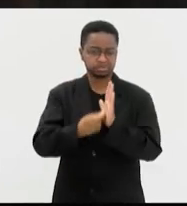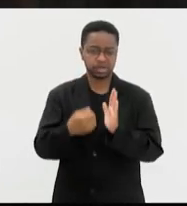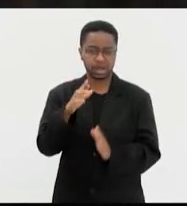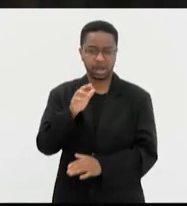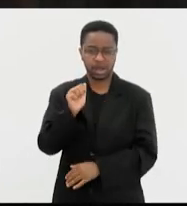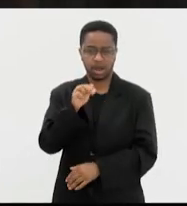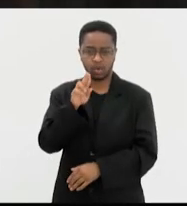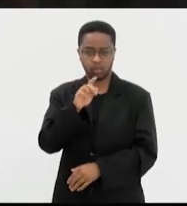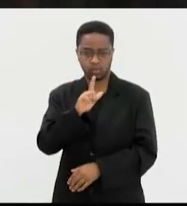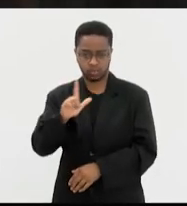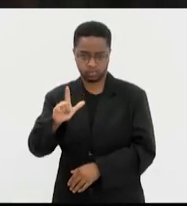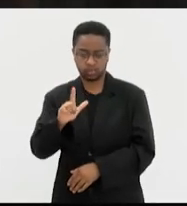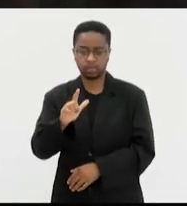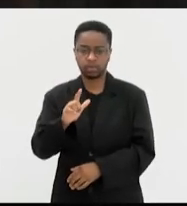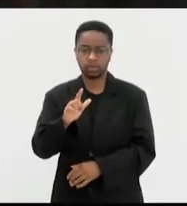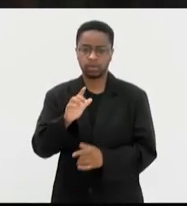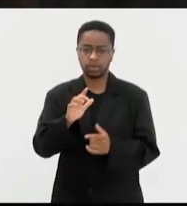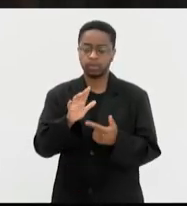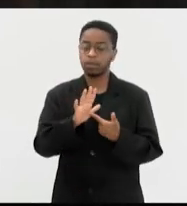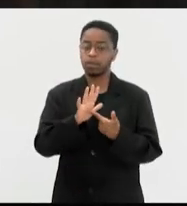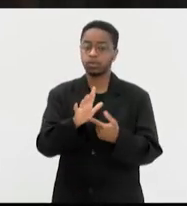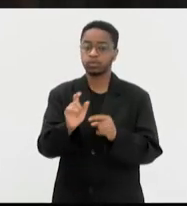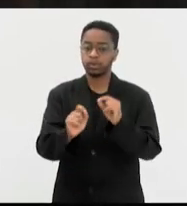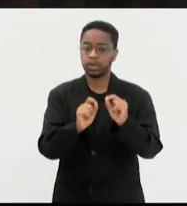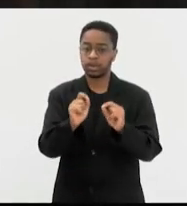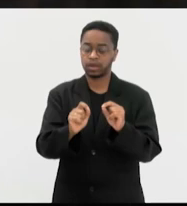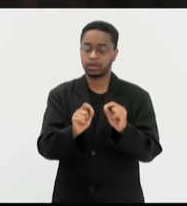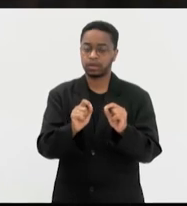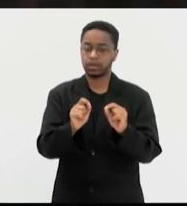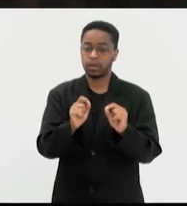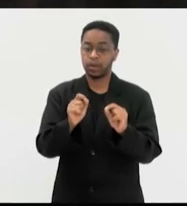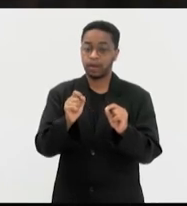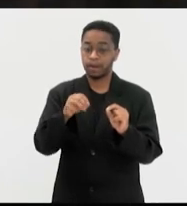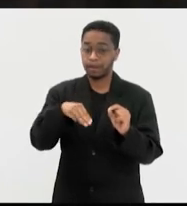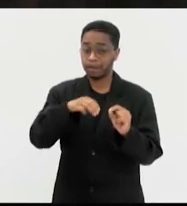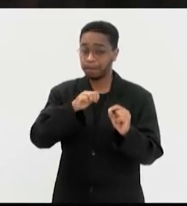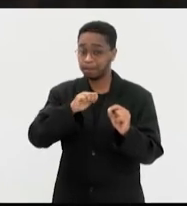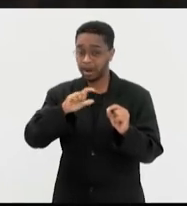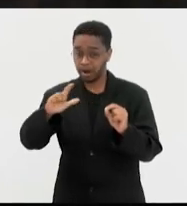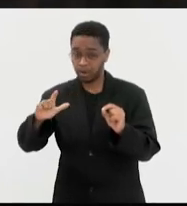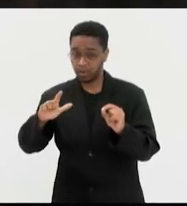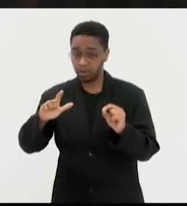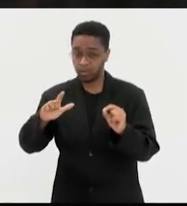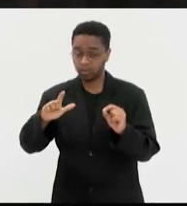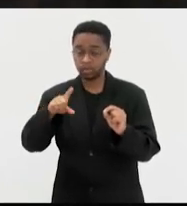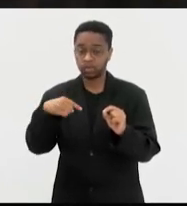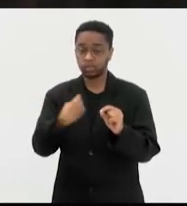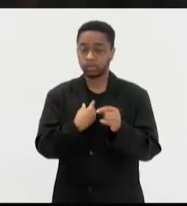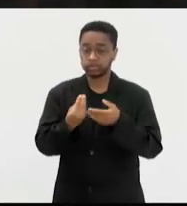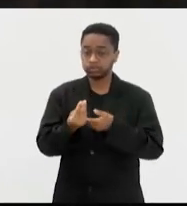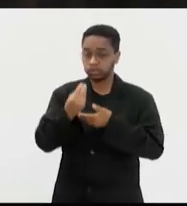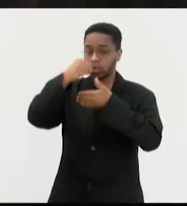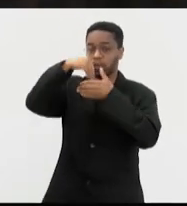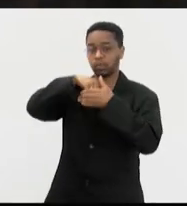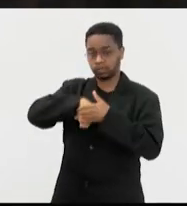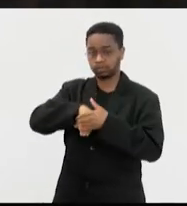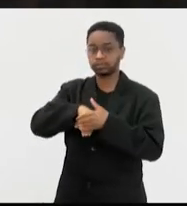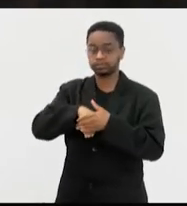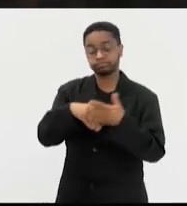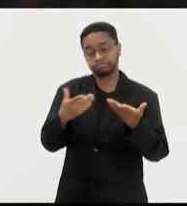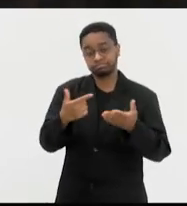né diz o seguinte que o mal é aquele que entra pela boca né E eu só